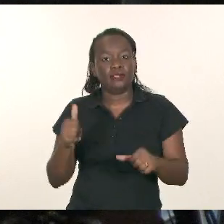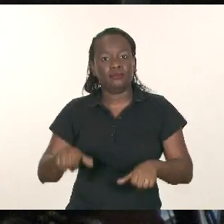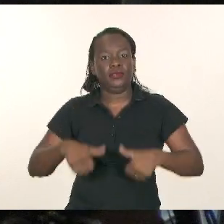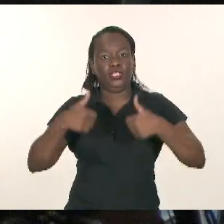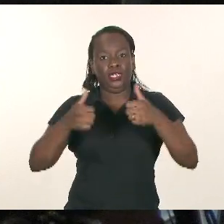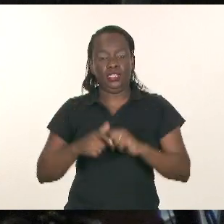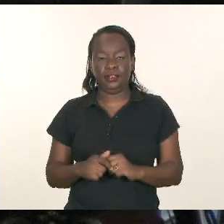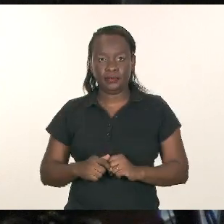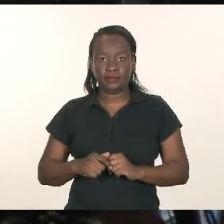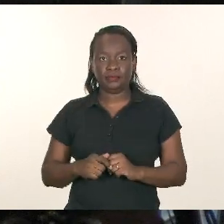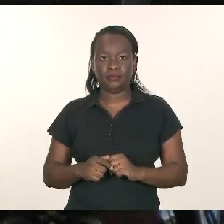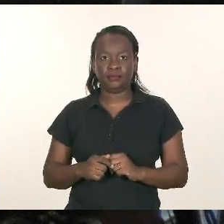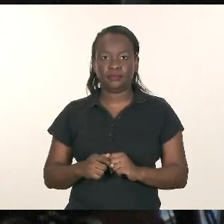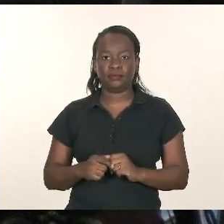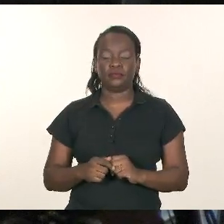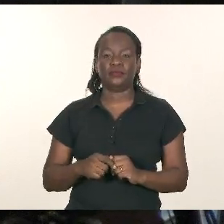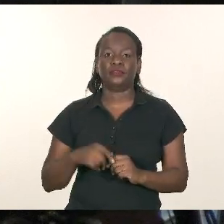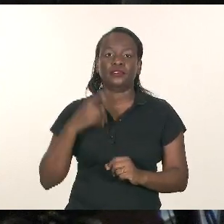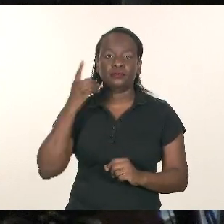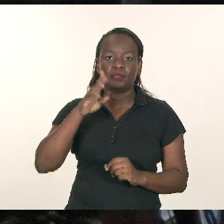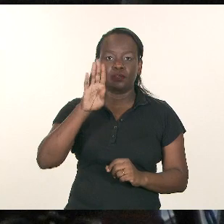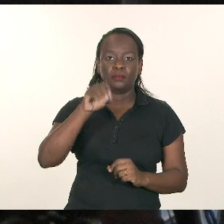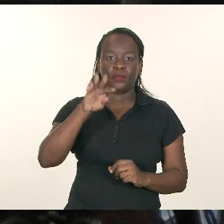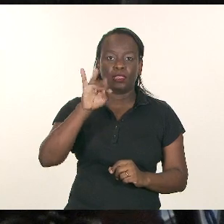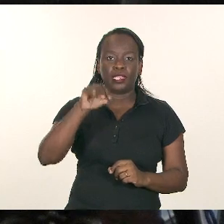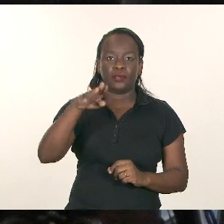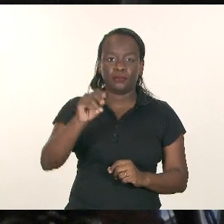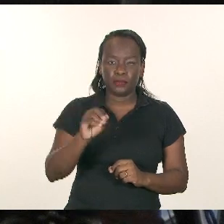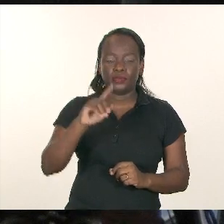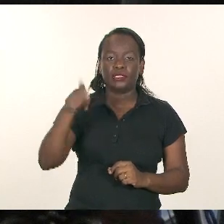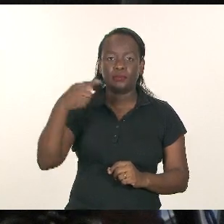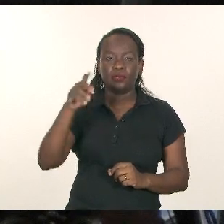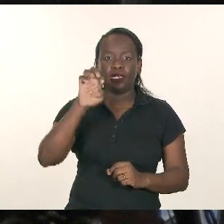Deputado Bom Tempo, em seguida Eliomar.